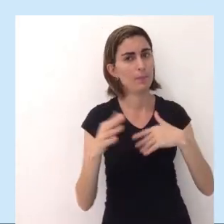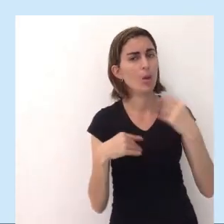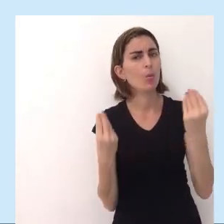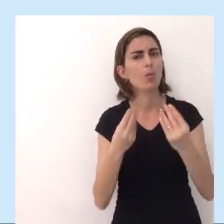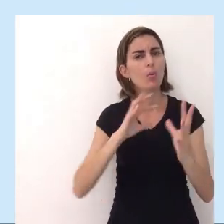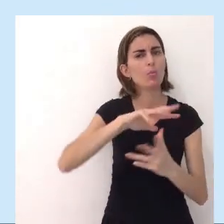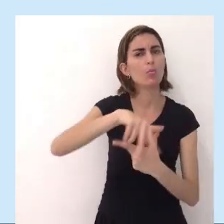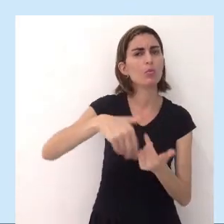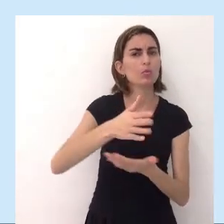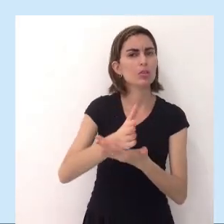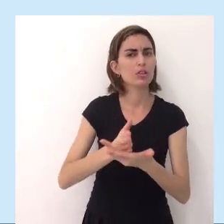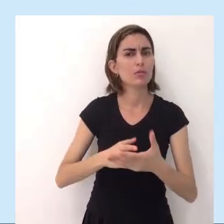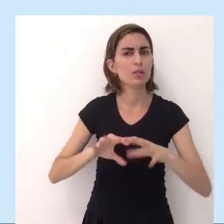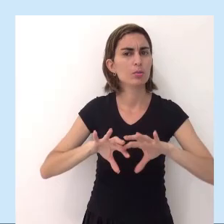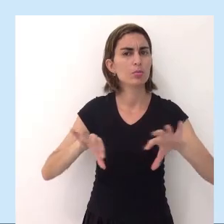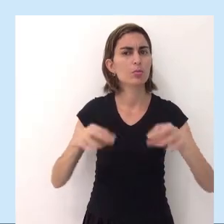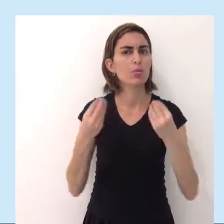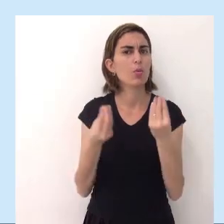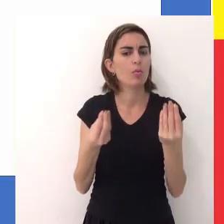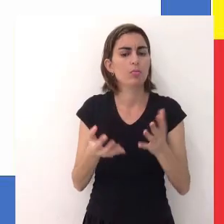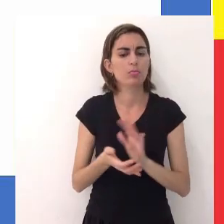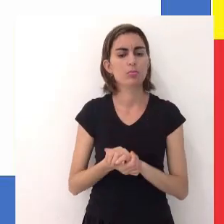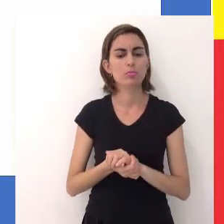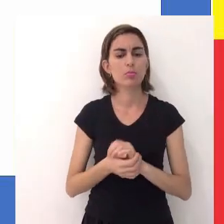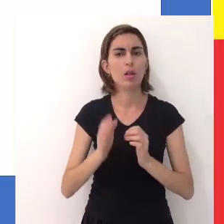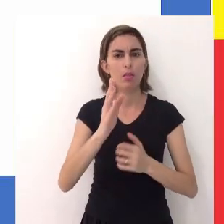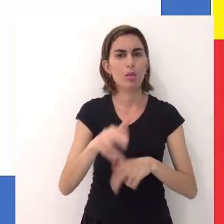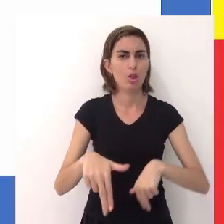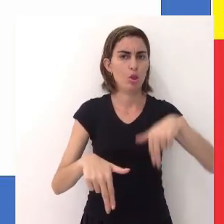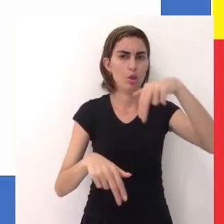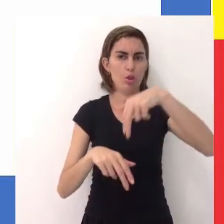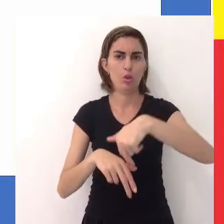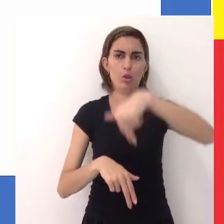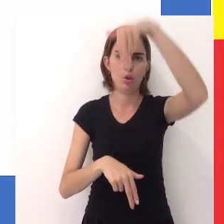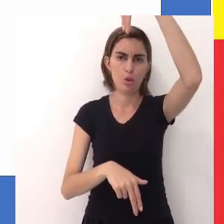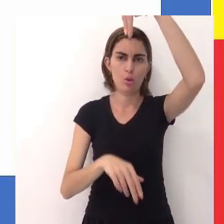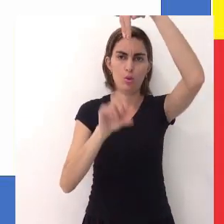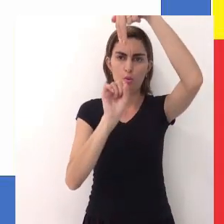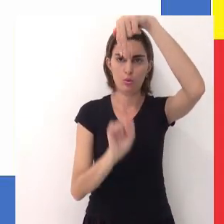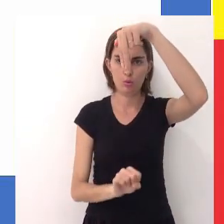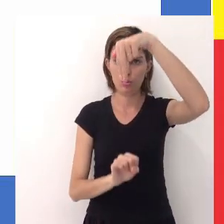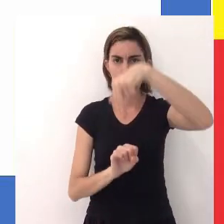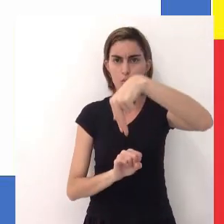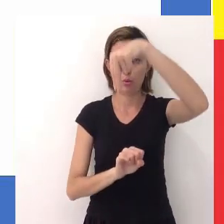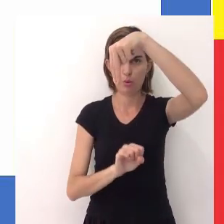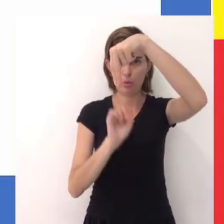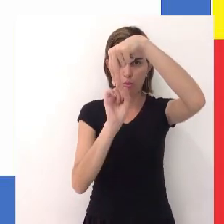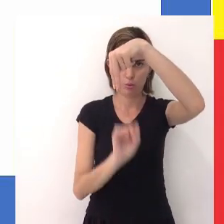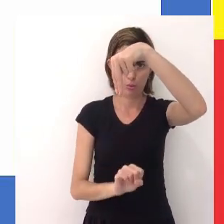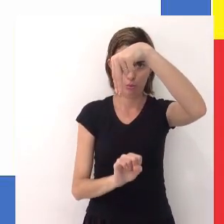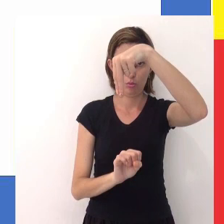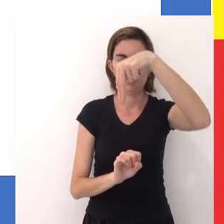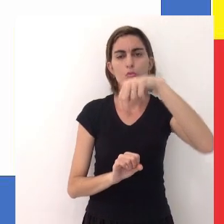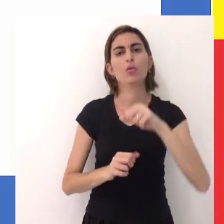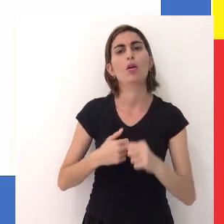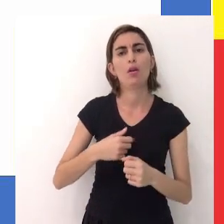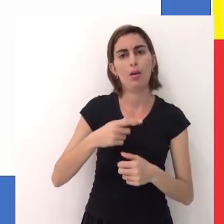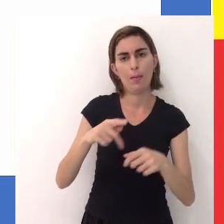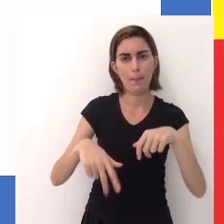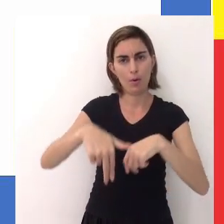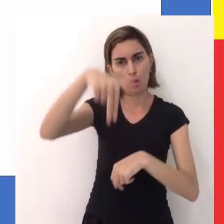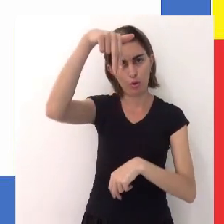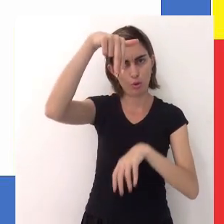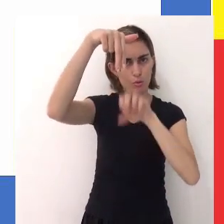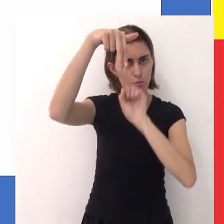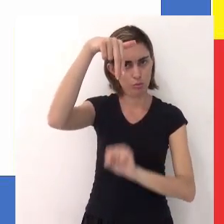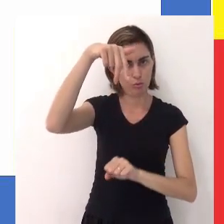como o mundo foi dividido, tá? Acompanha agora na tela. A gente vai ter a parte norte e a parte sul, ainda vai continuar, tá? A parte norte vai ser a